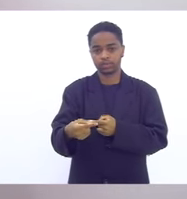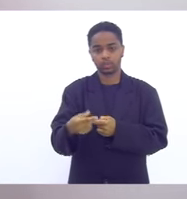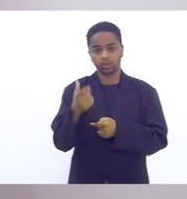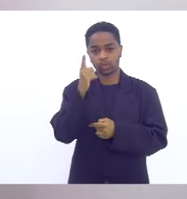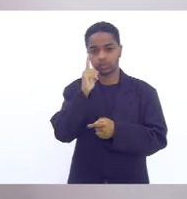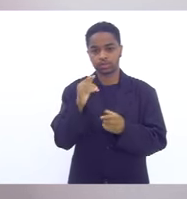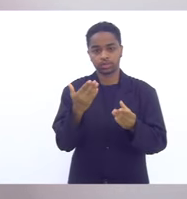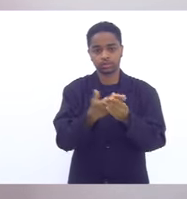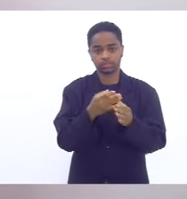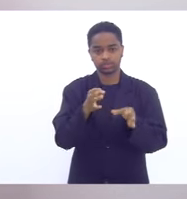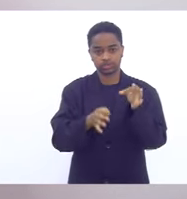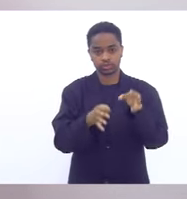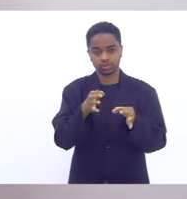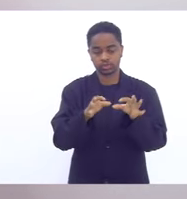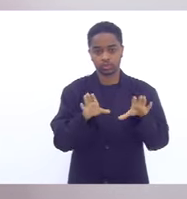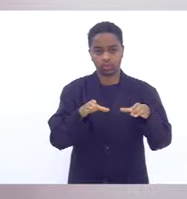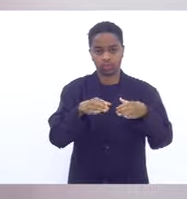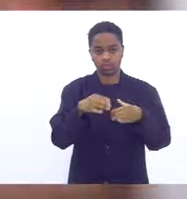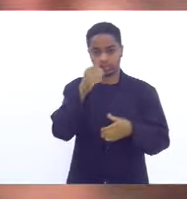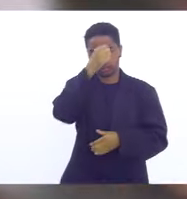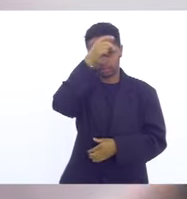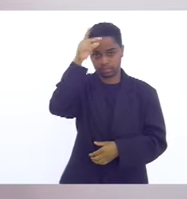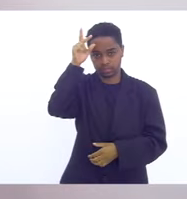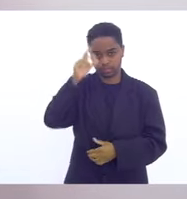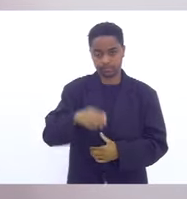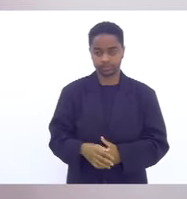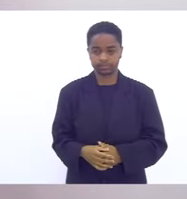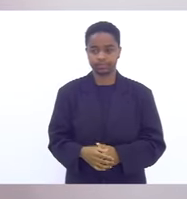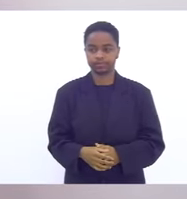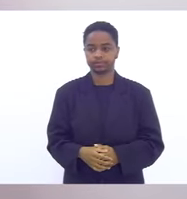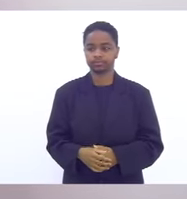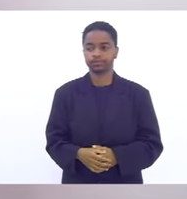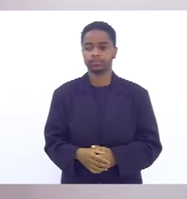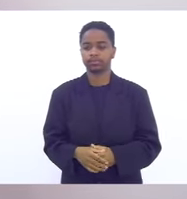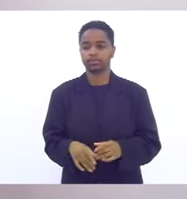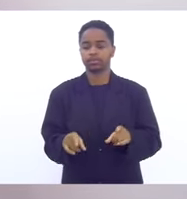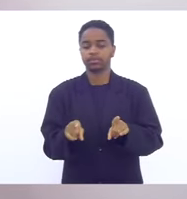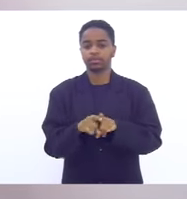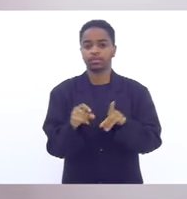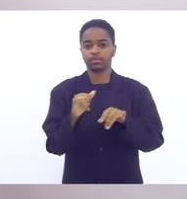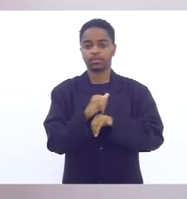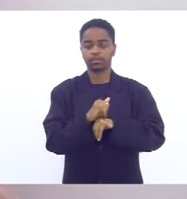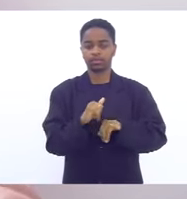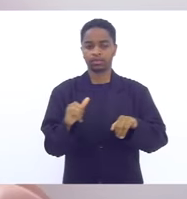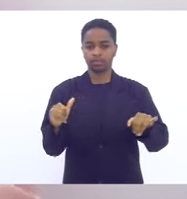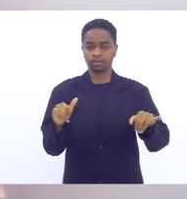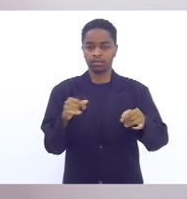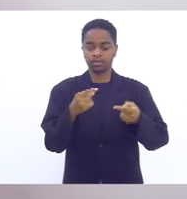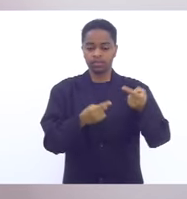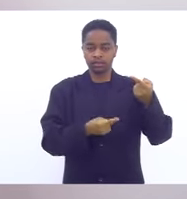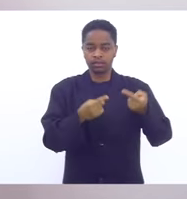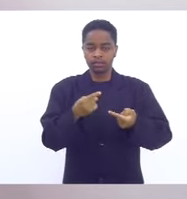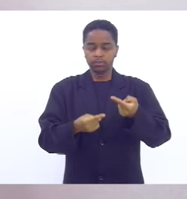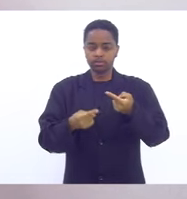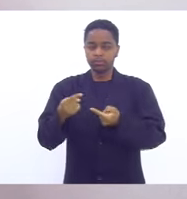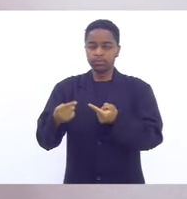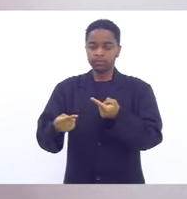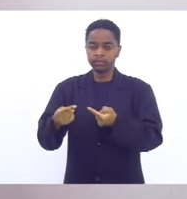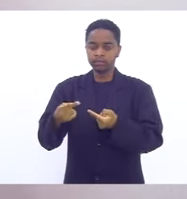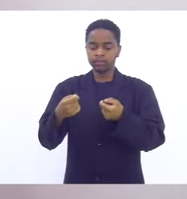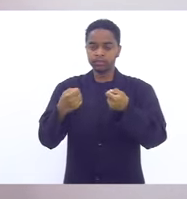judicializado pelo coletivo de prefeitos. Dizer aqui que esses debates precisam